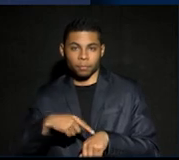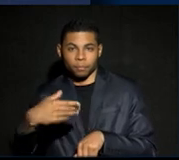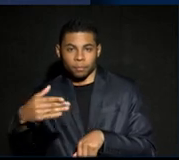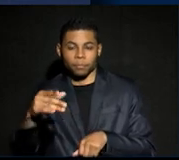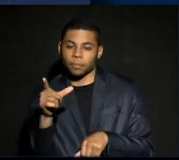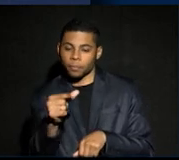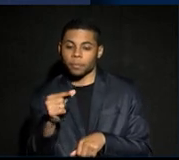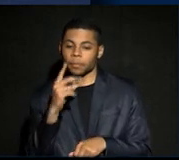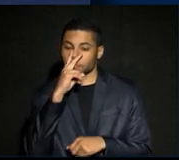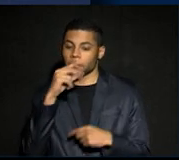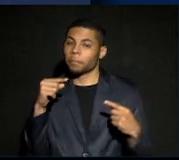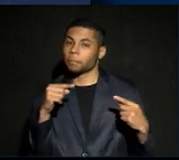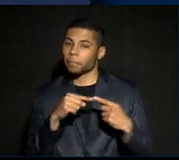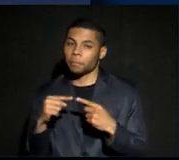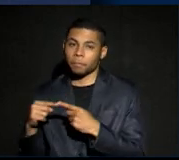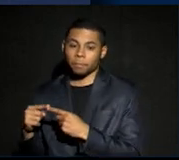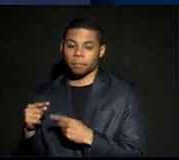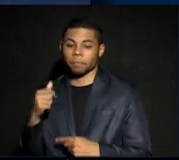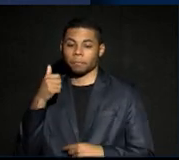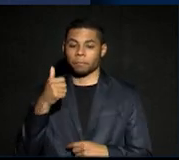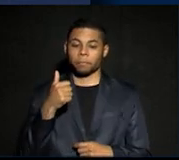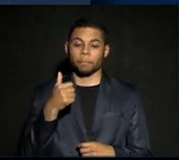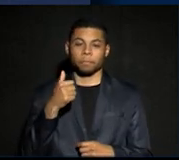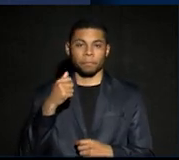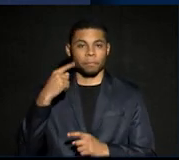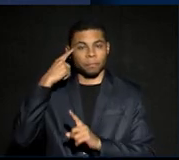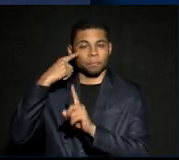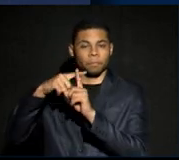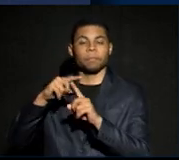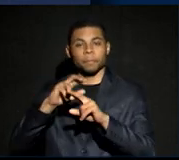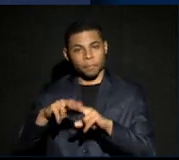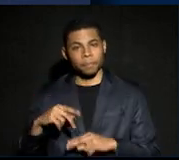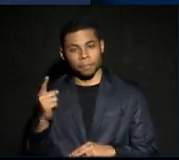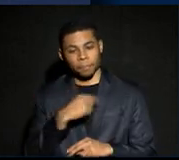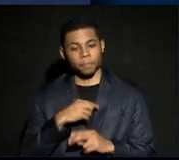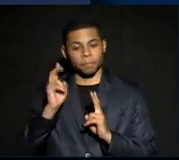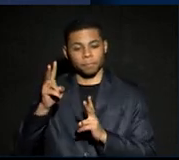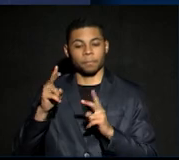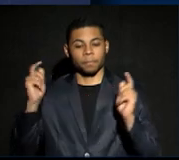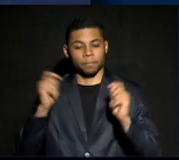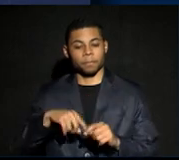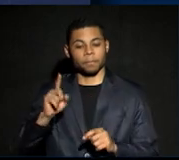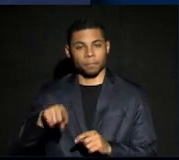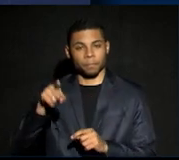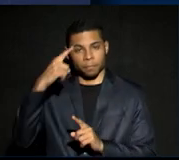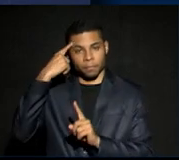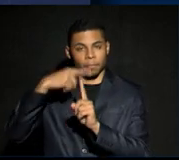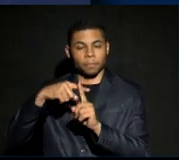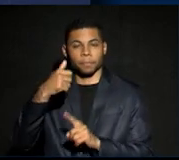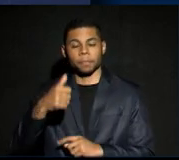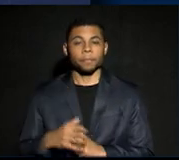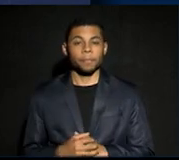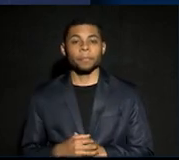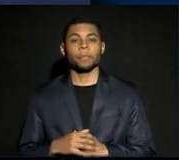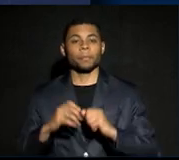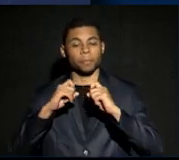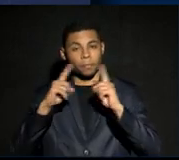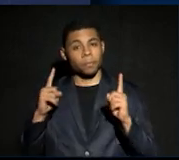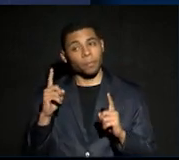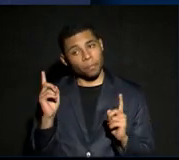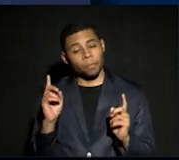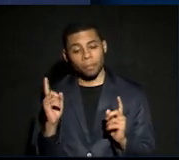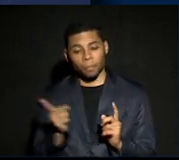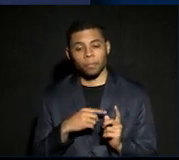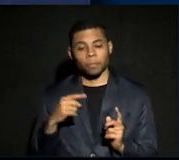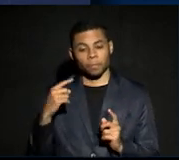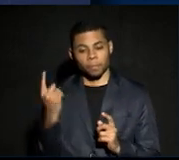Isso parece ser uma combinação bem otimista. Então, eu continuo achando que é bem otimista. Então, alguma coisa vai